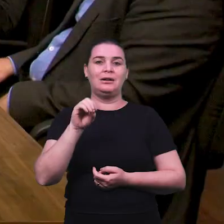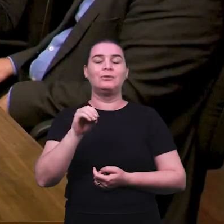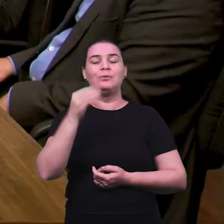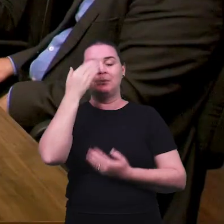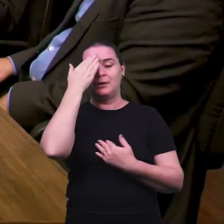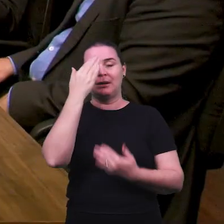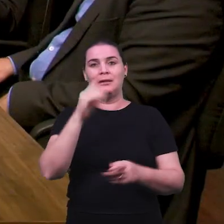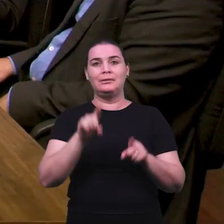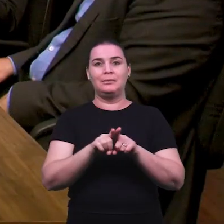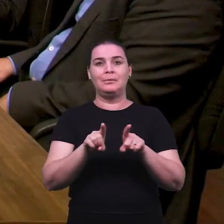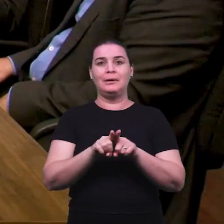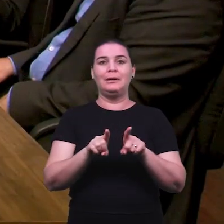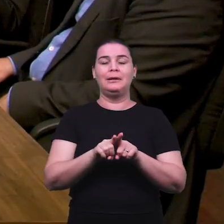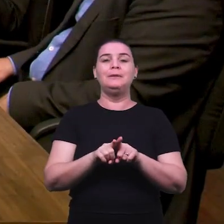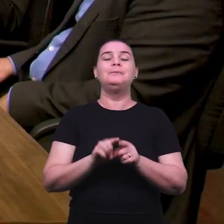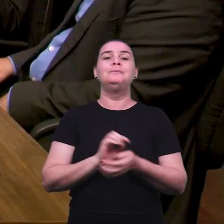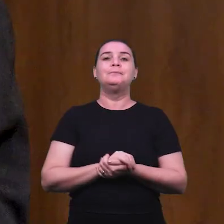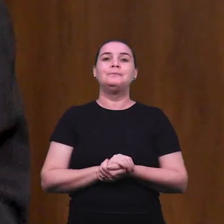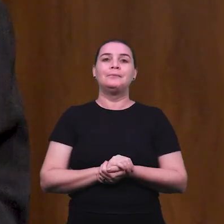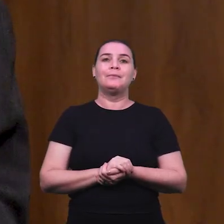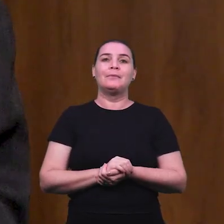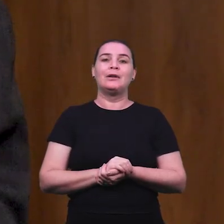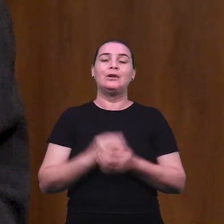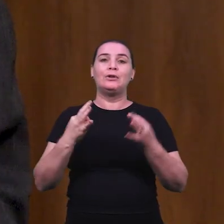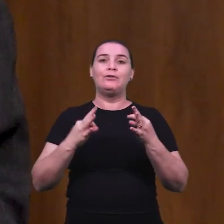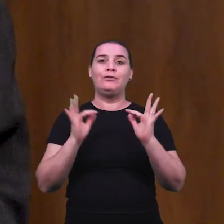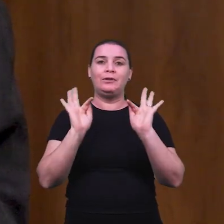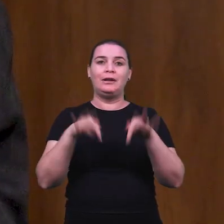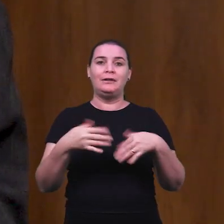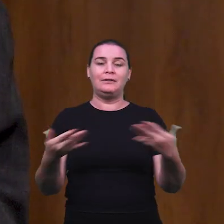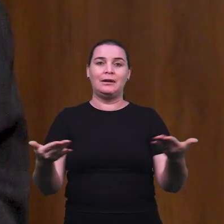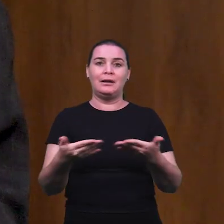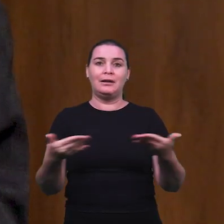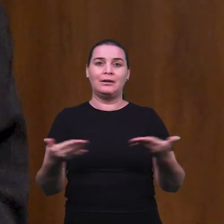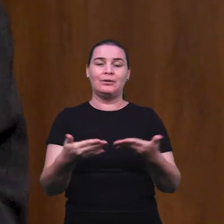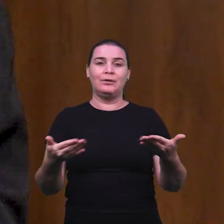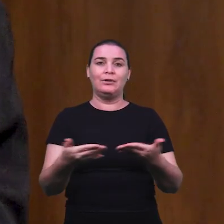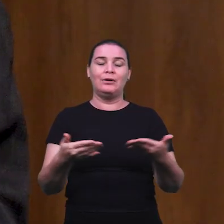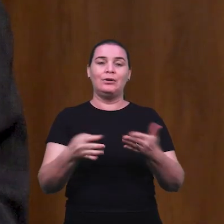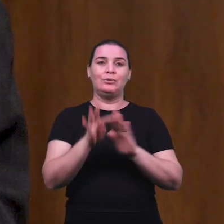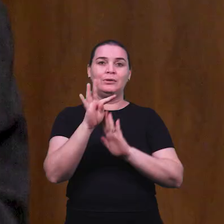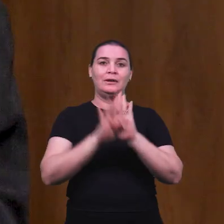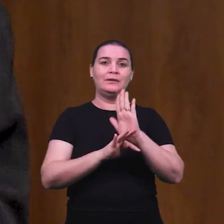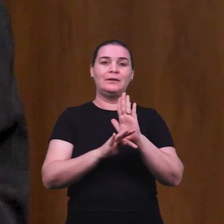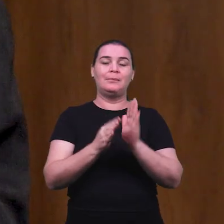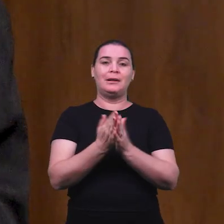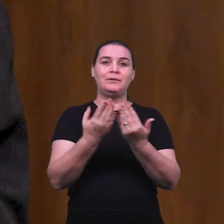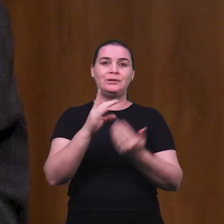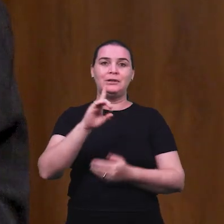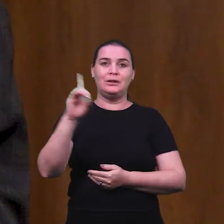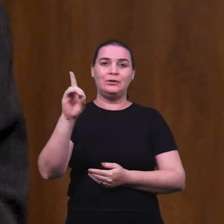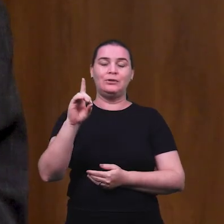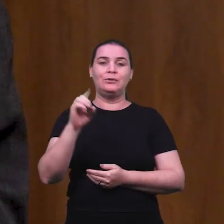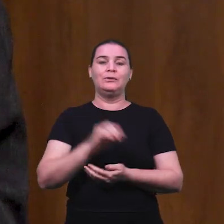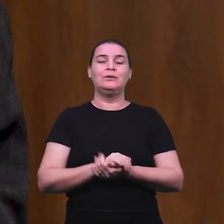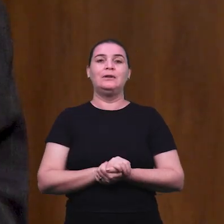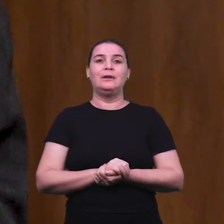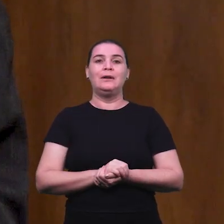Muito bem. Só para a gente poder finalizar aqui com aqueles que estão nos acompanhando, o texto da palavra é